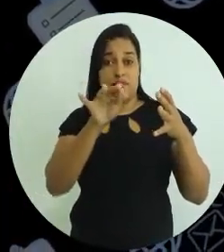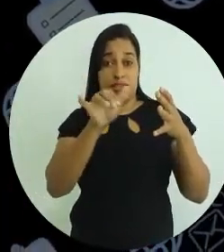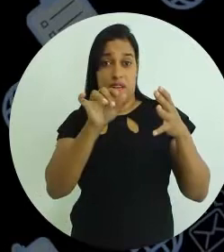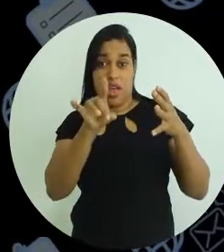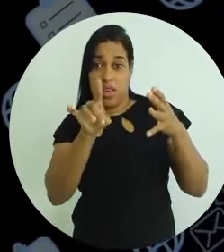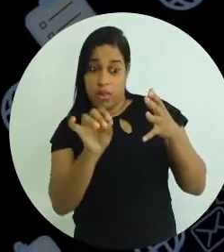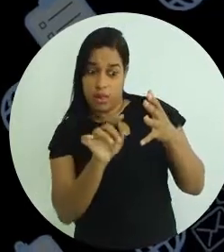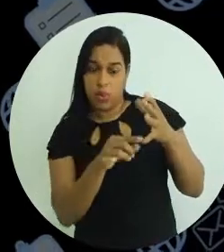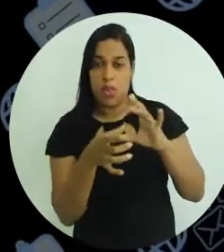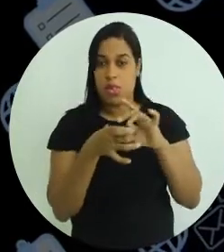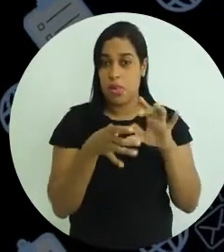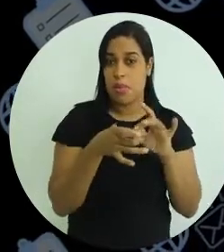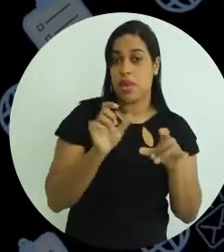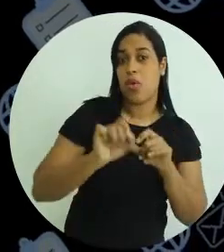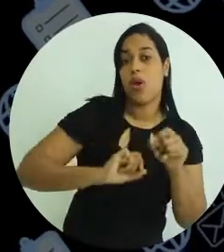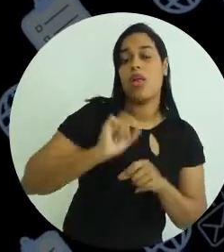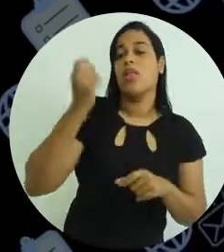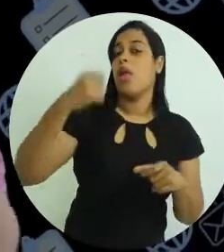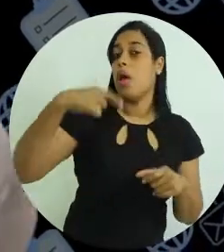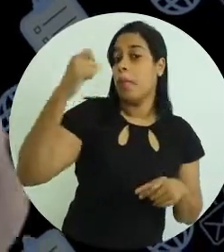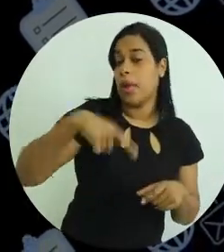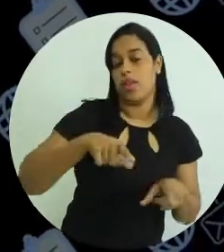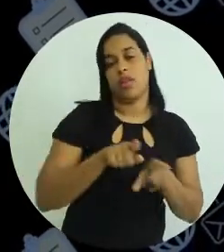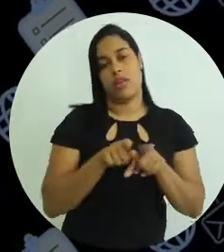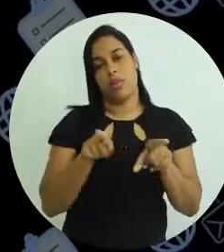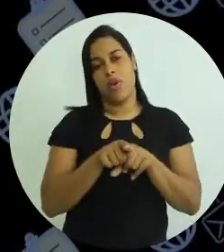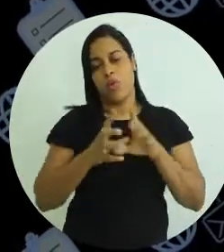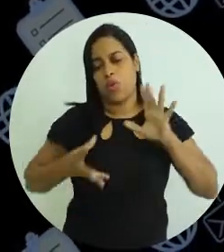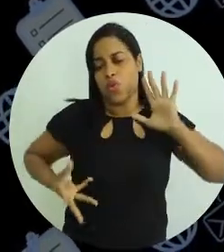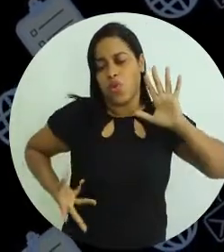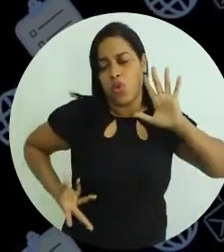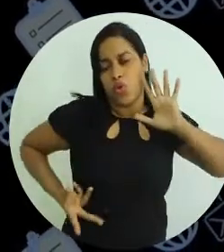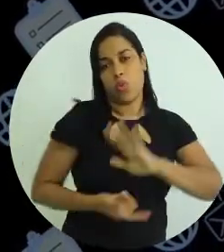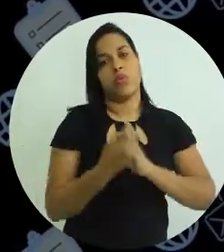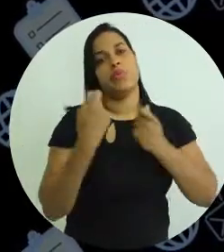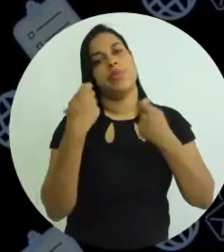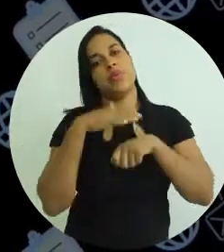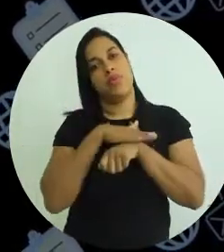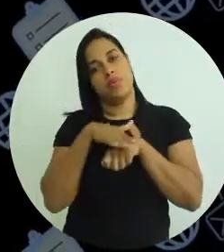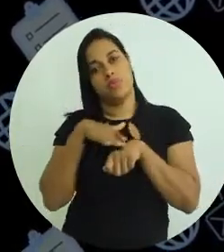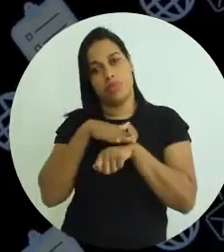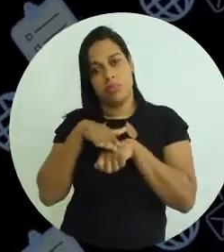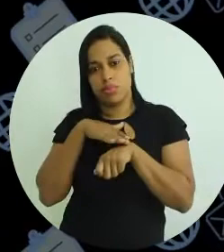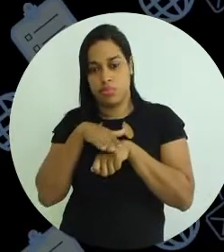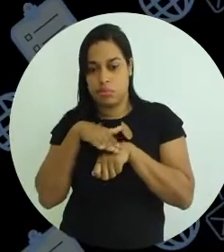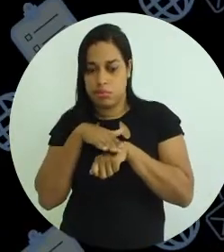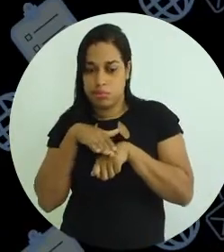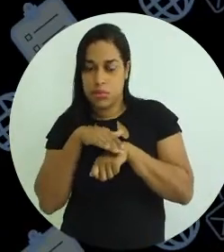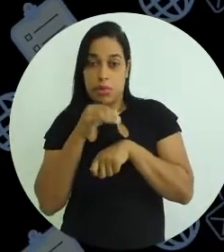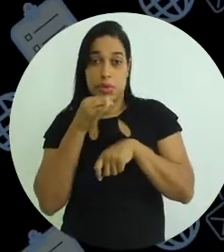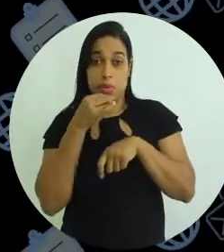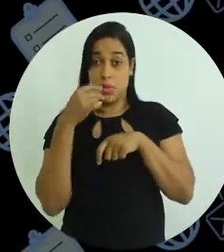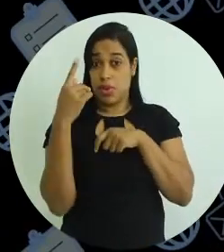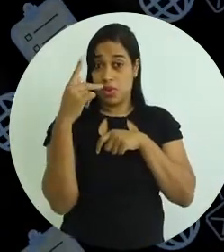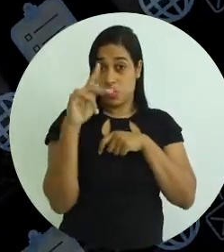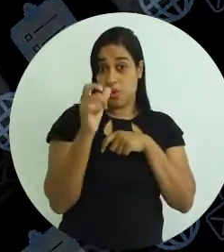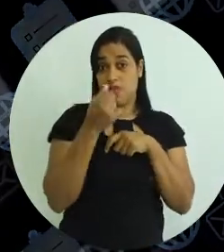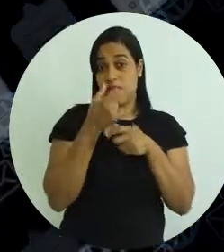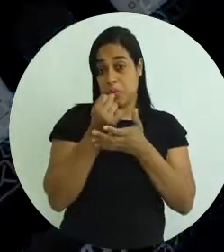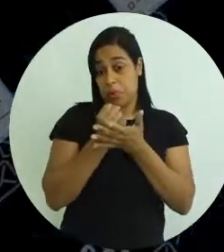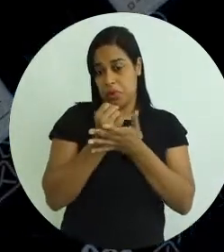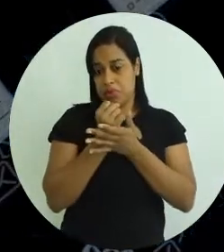lâmpadas, cordas, sei lá, por exemplo. Então tudo isso, gente, precisa se conversar às vezes. Na sua farmácia, pode ser